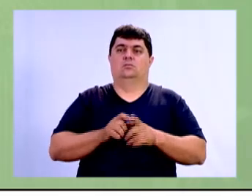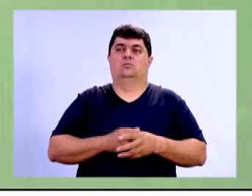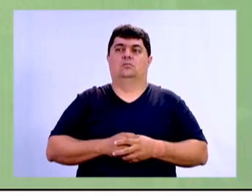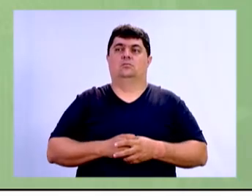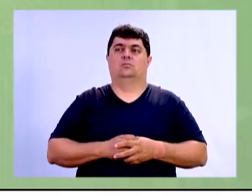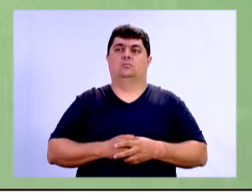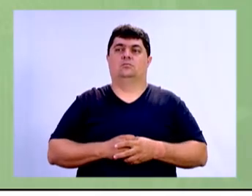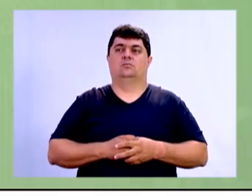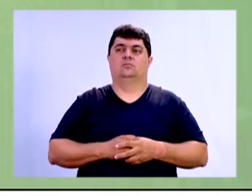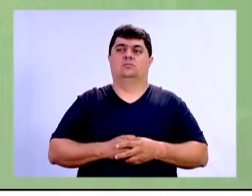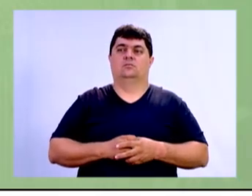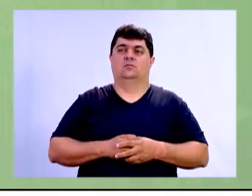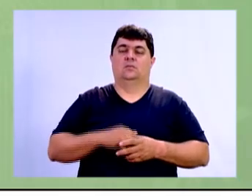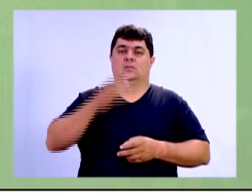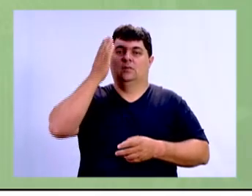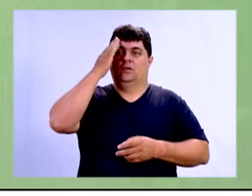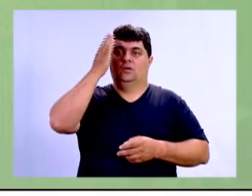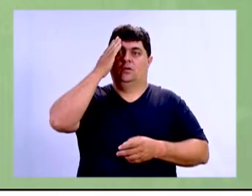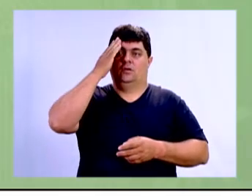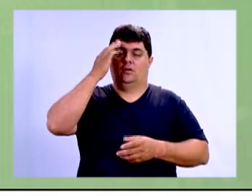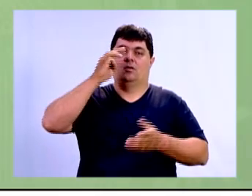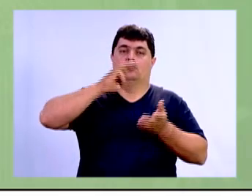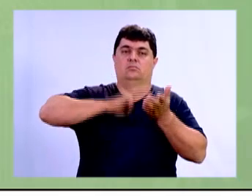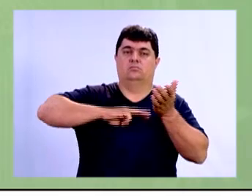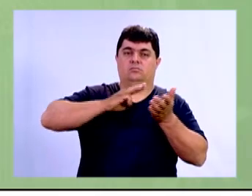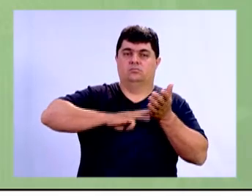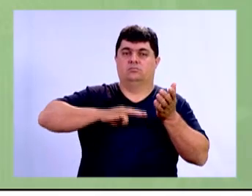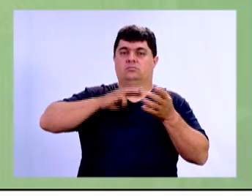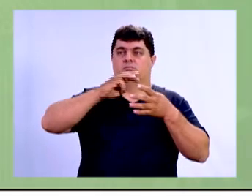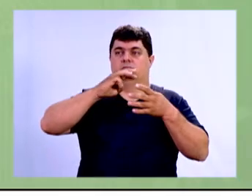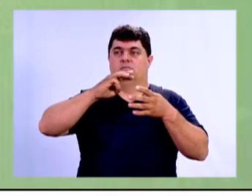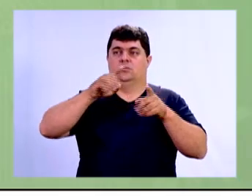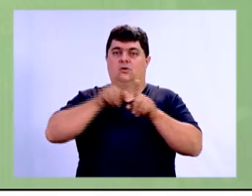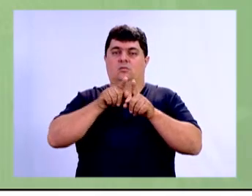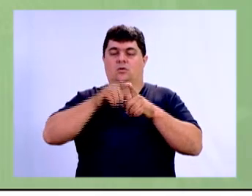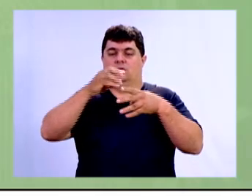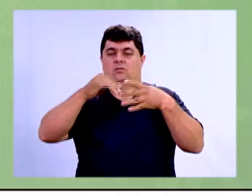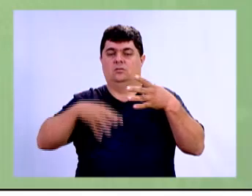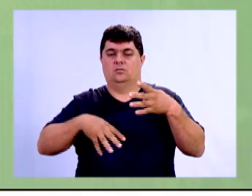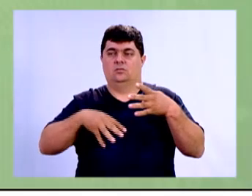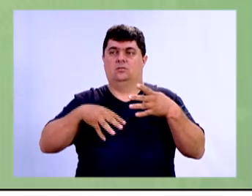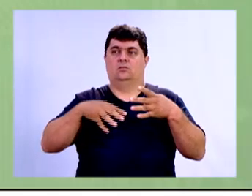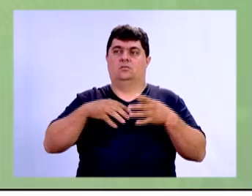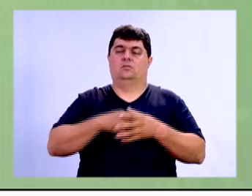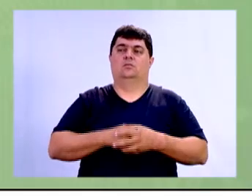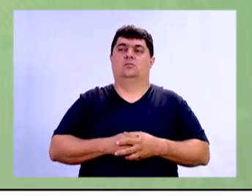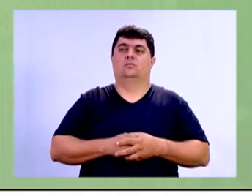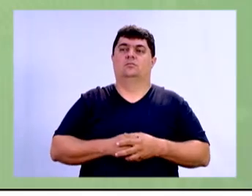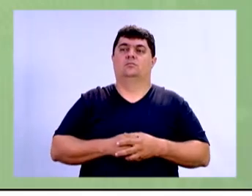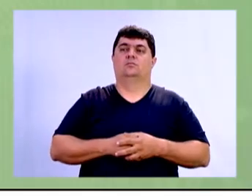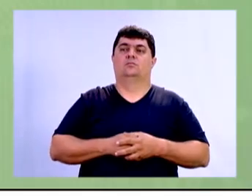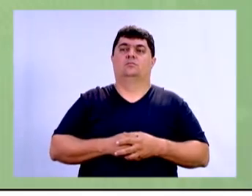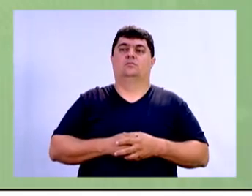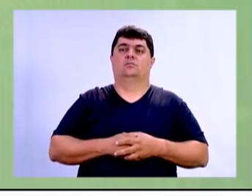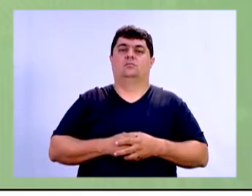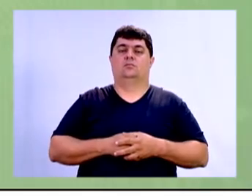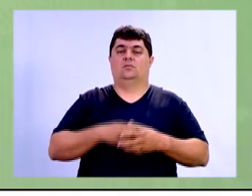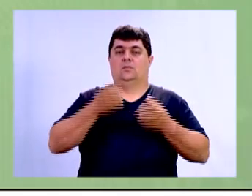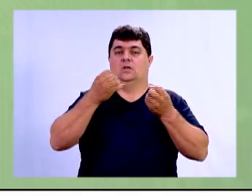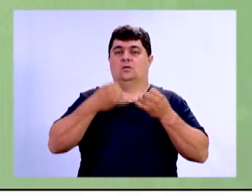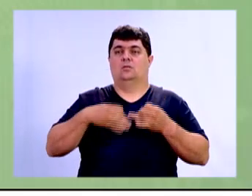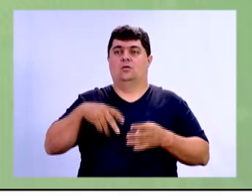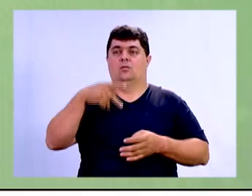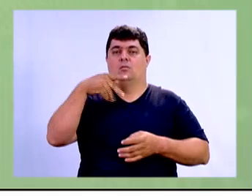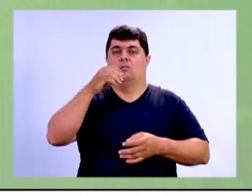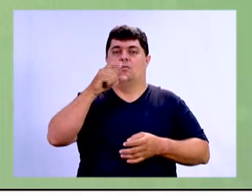comentou, né? Falar o que são métodos e atributos estáticos, ou métodos e atributos de classe, que a gente chama. Explicar um pouquinho